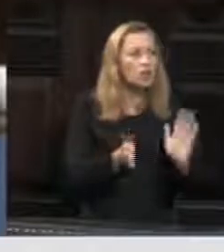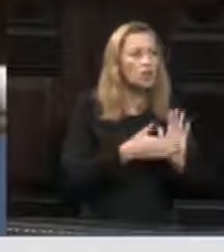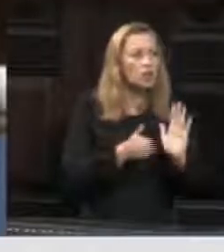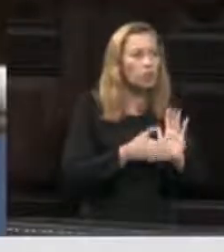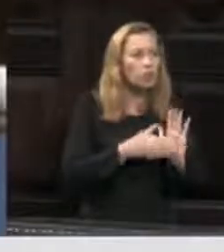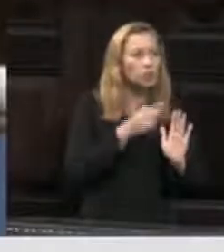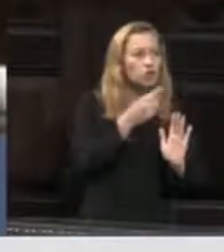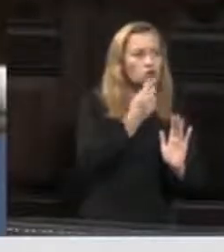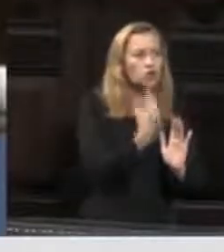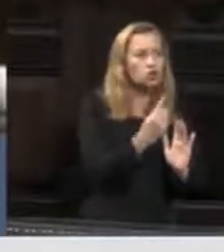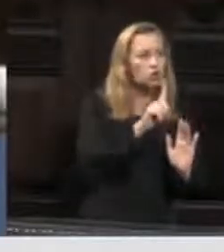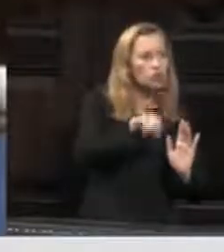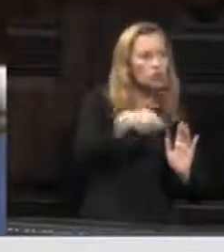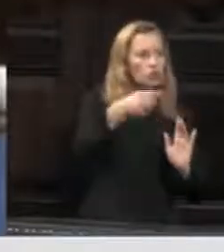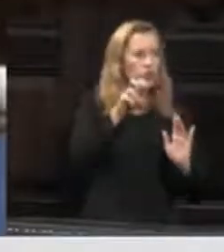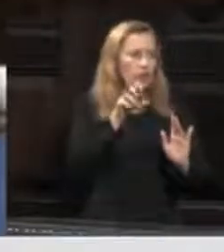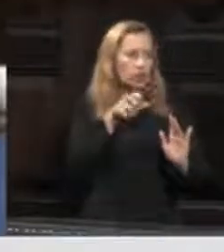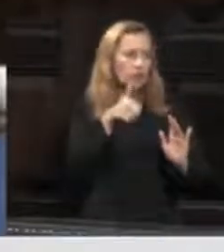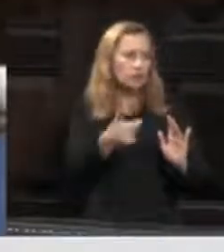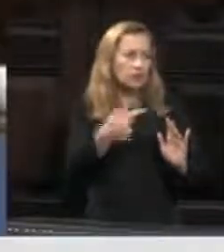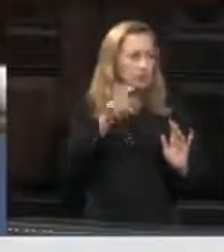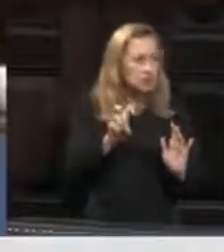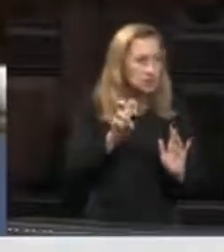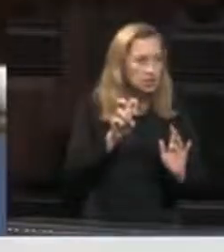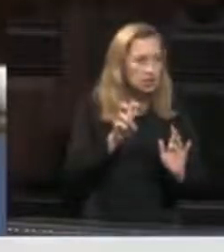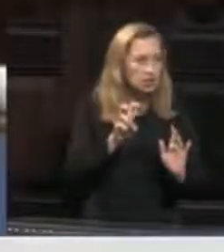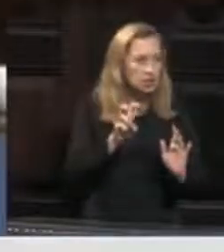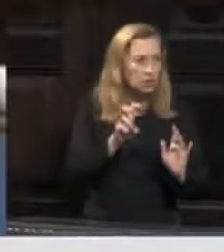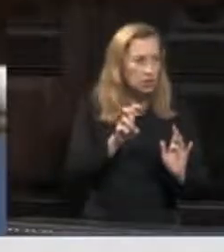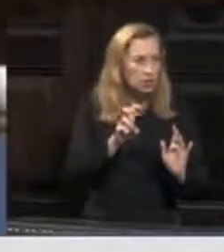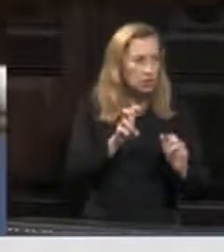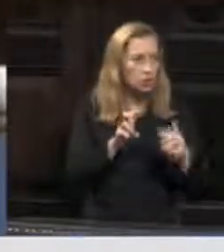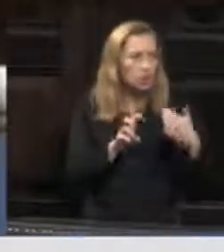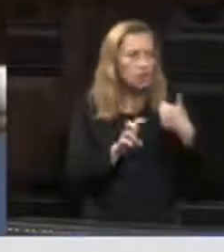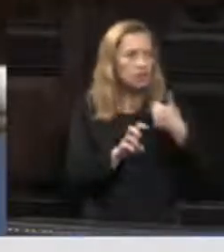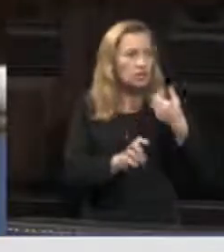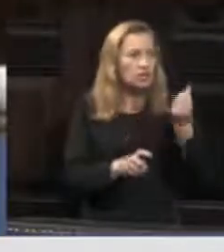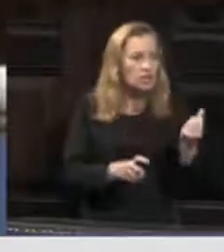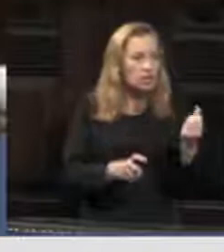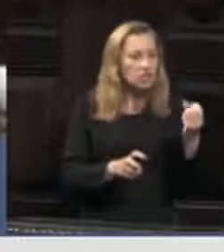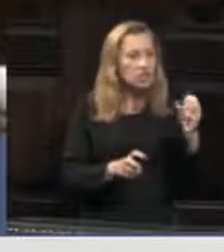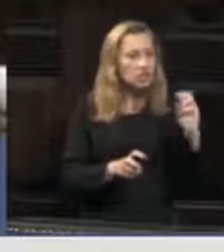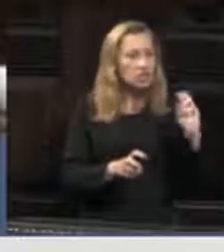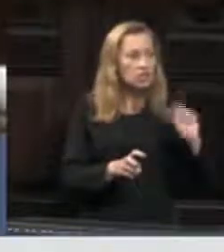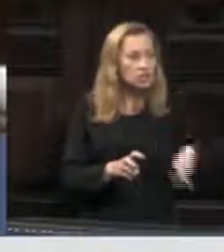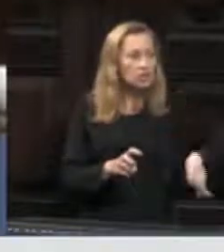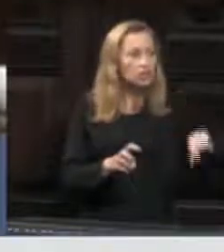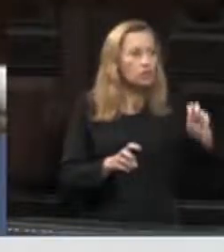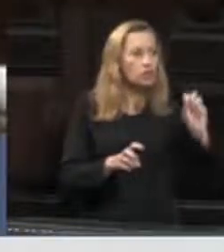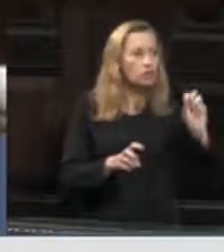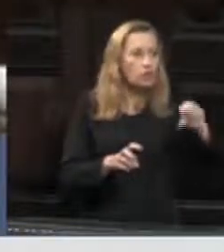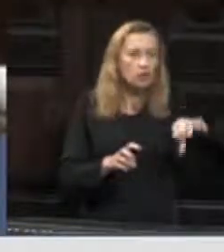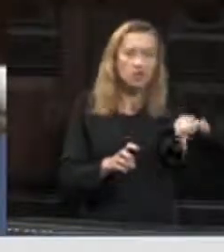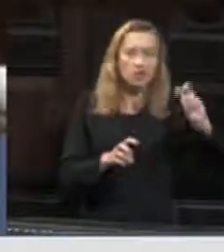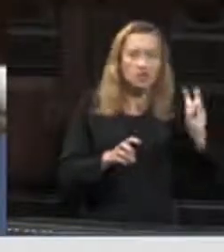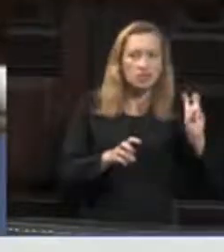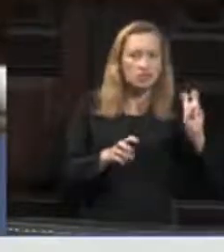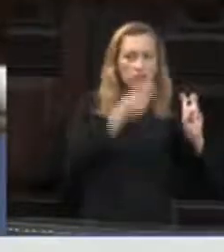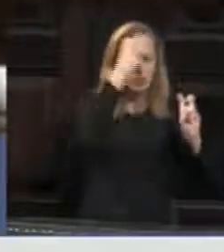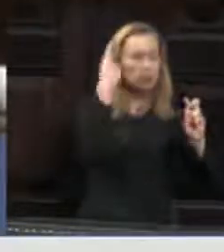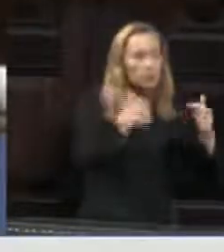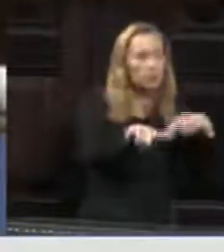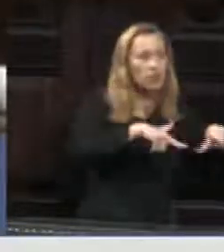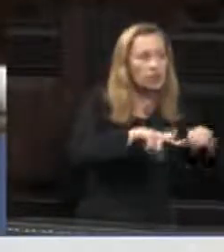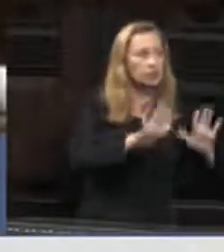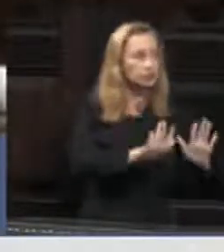de 1,25 do empresariado e 6,95 dos trabalhadores que a inflação verificada no